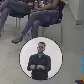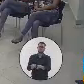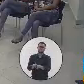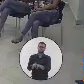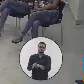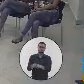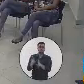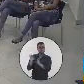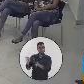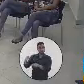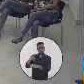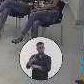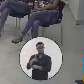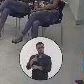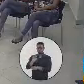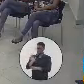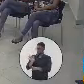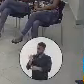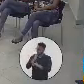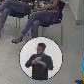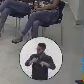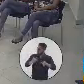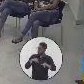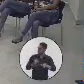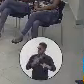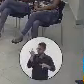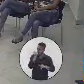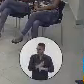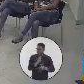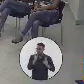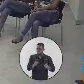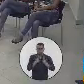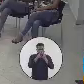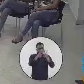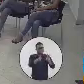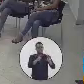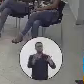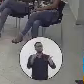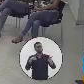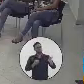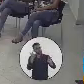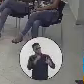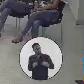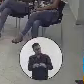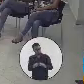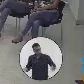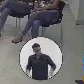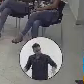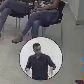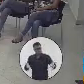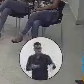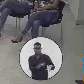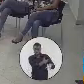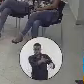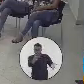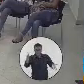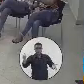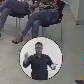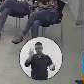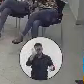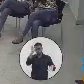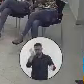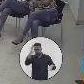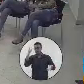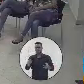direitos e que, como disse o Pedro Paulo já, que possamos servir de exemplo, que possamos servir de impulsionamento de